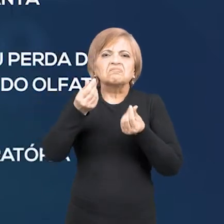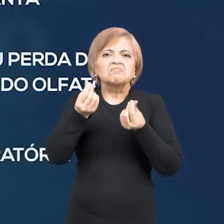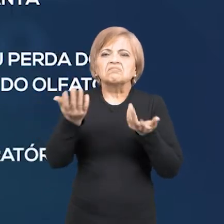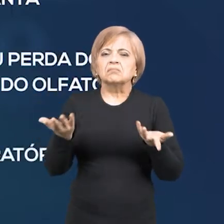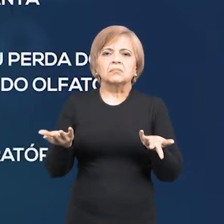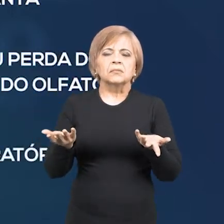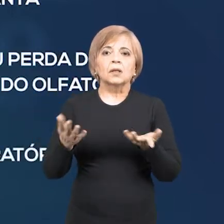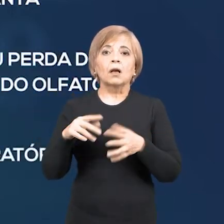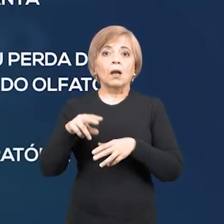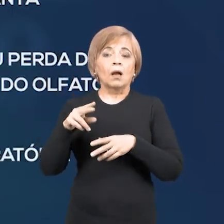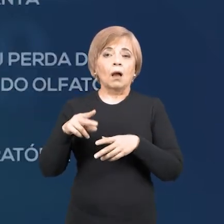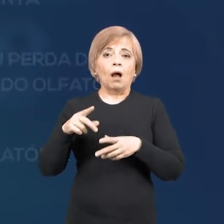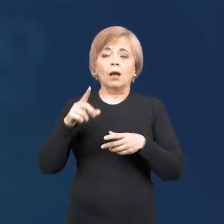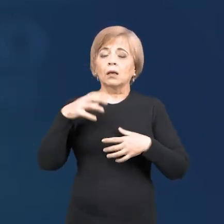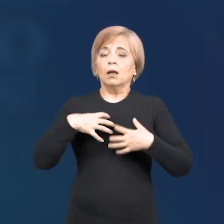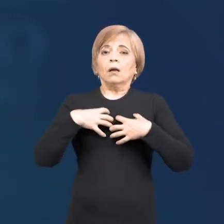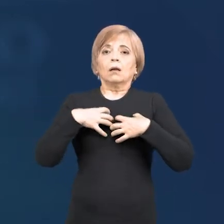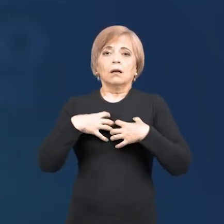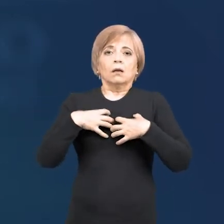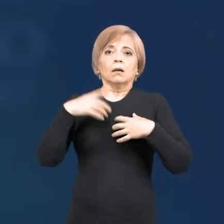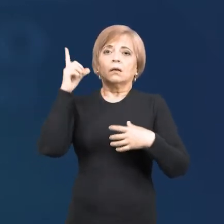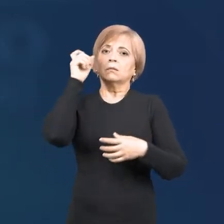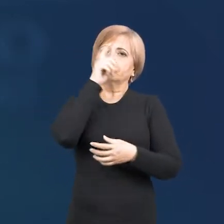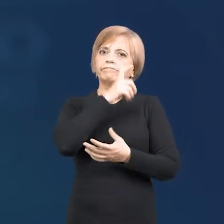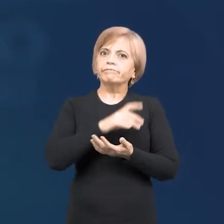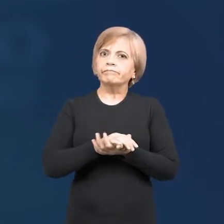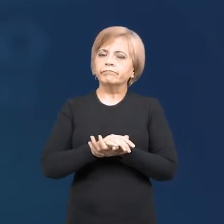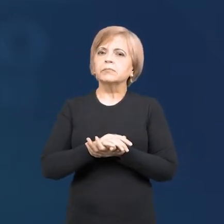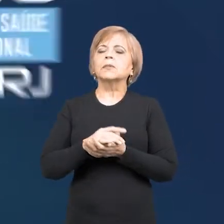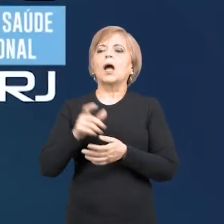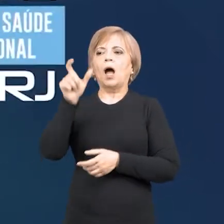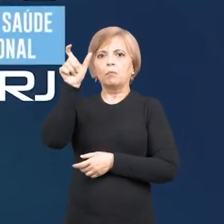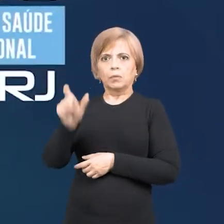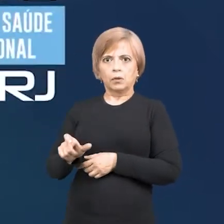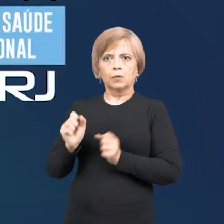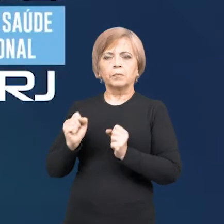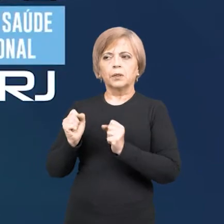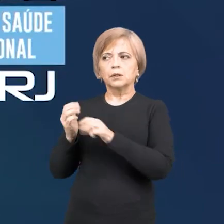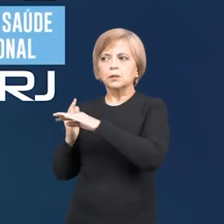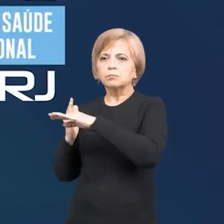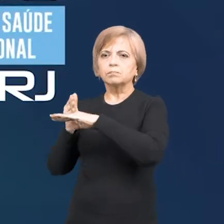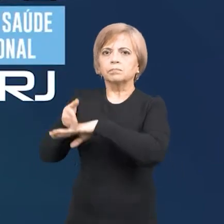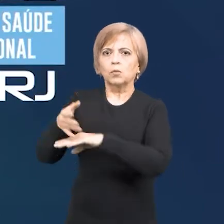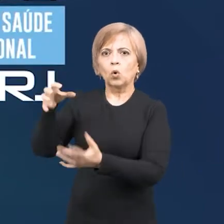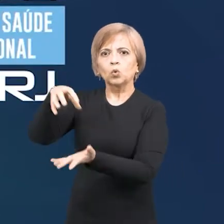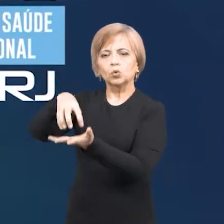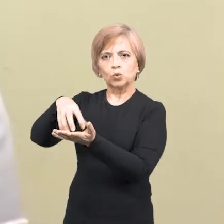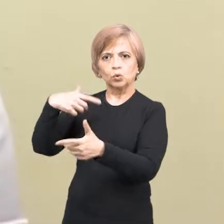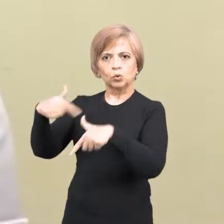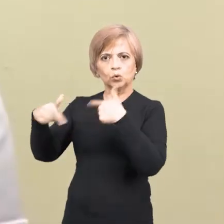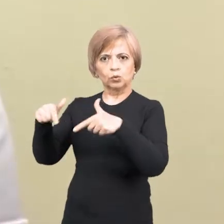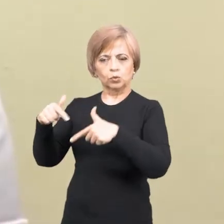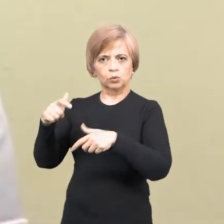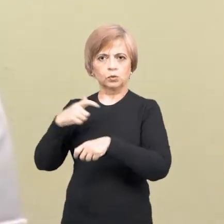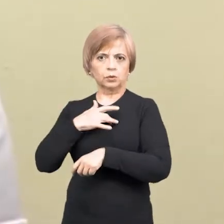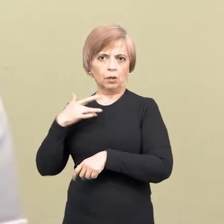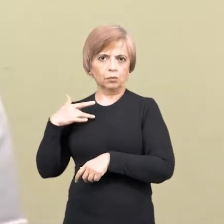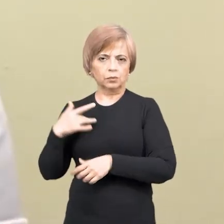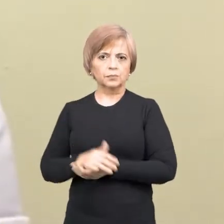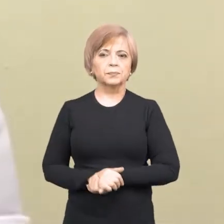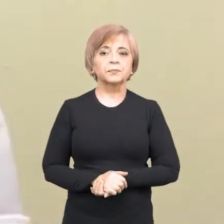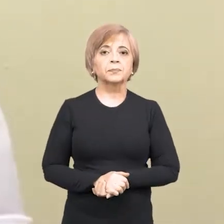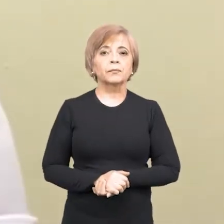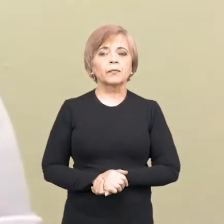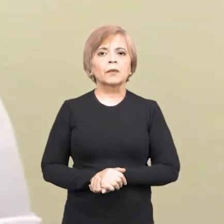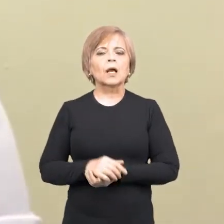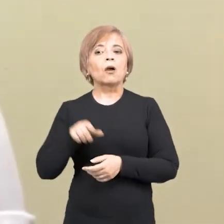dificuldade respiratória, o integrante do Ministério Público deverá se reportar ao Núcleo de Saúde Ocupacional, através do